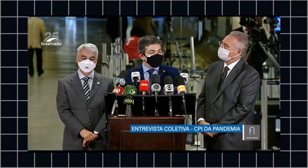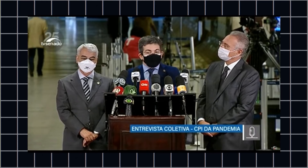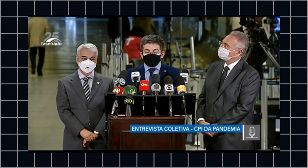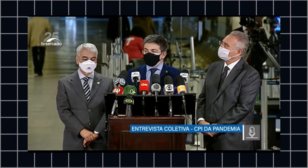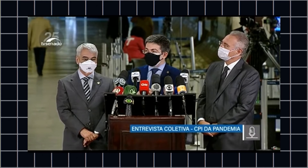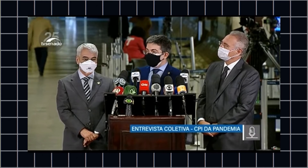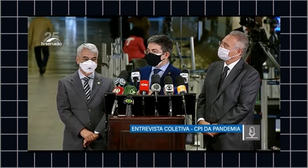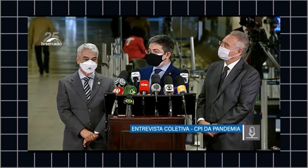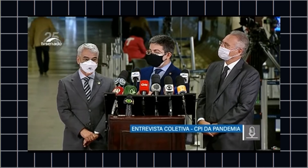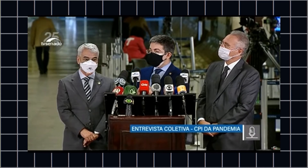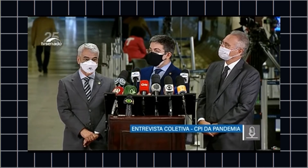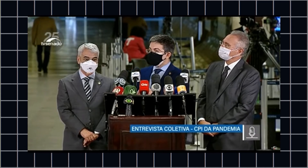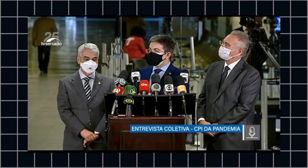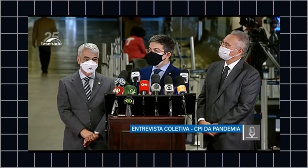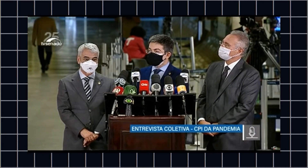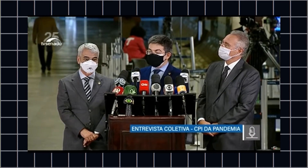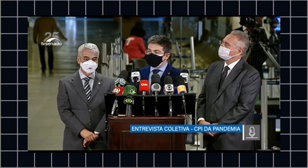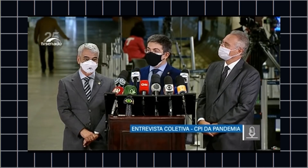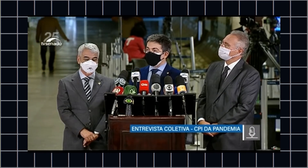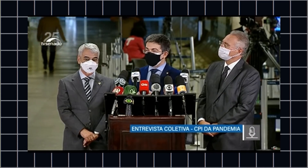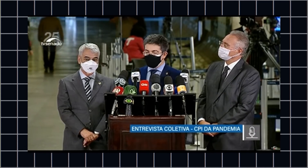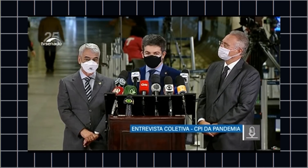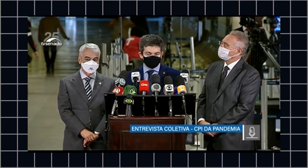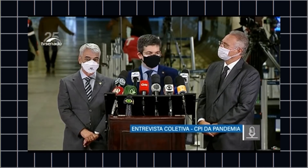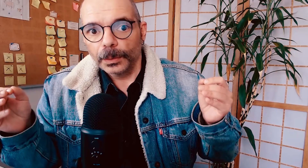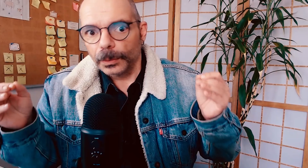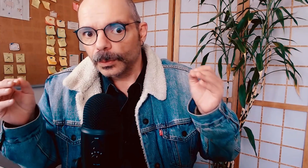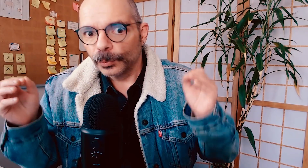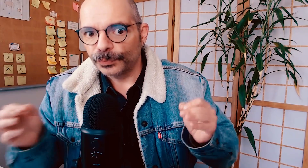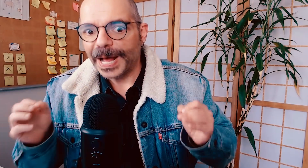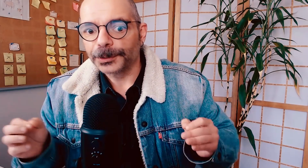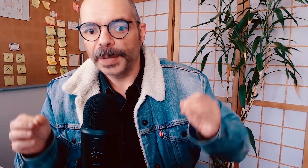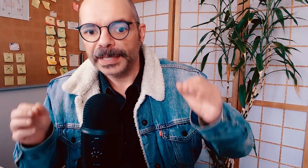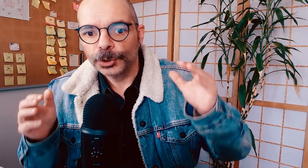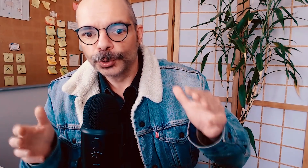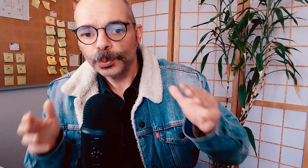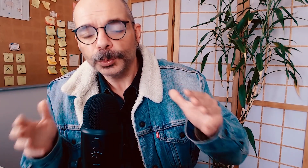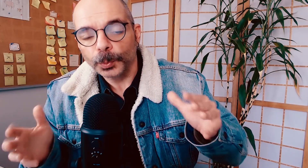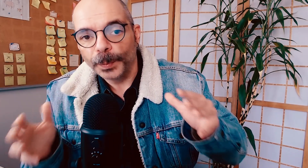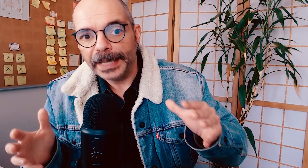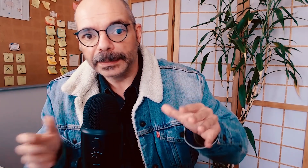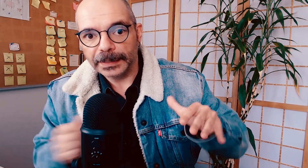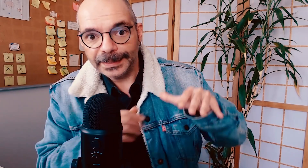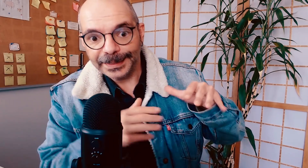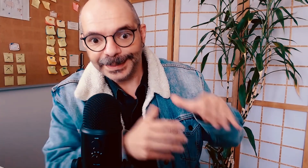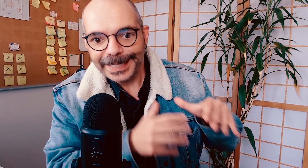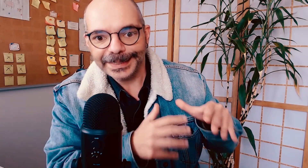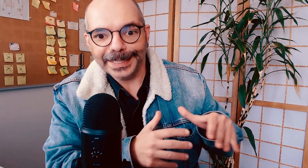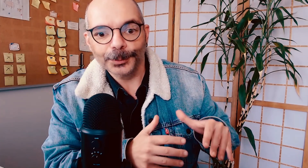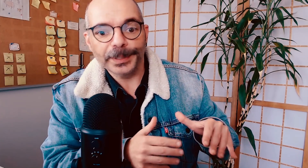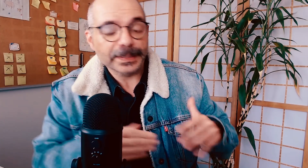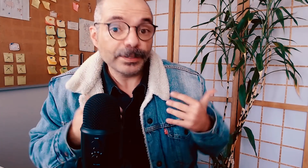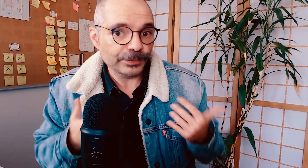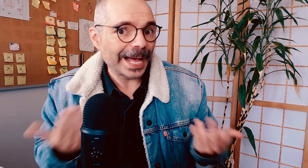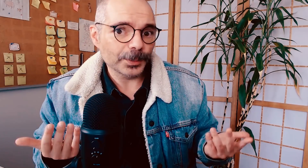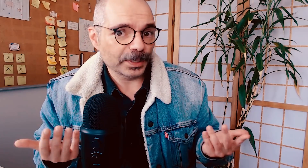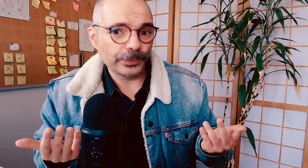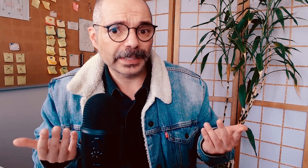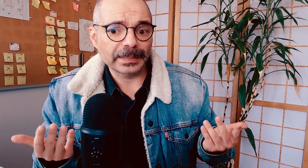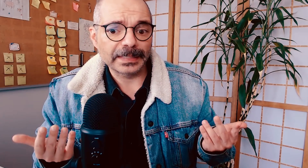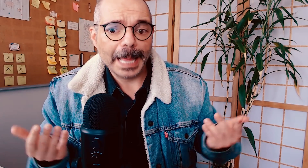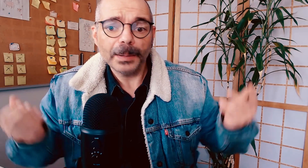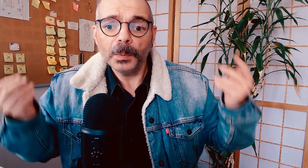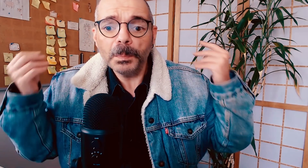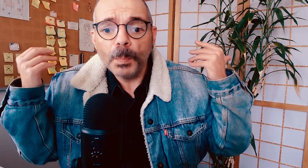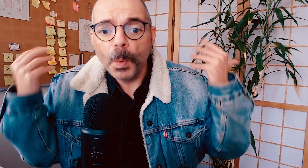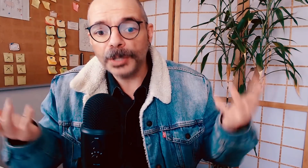medicamento que há um consenso científico global. O fato é que junto com eles, esses três senadores levaram para fora